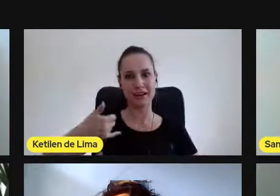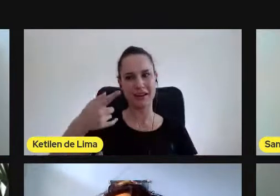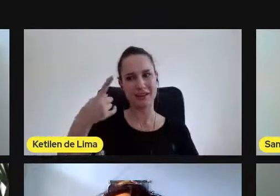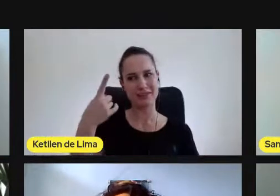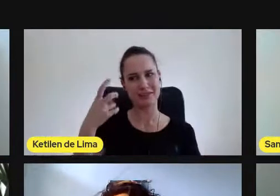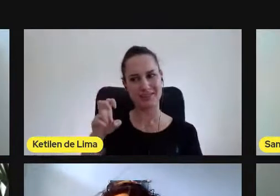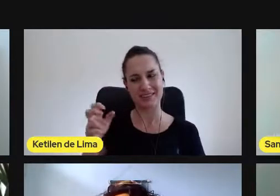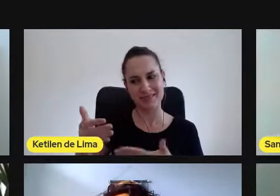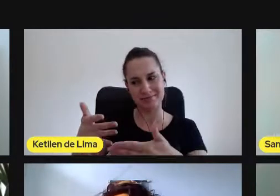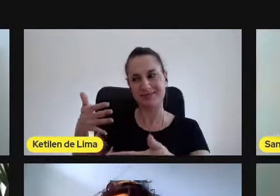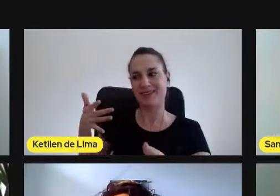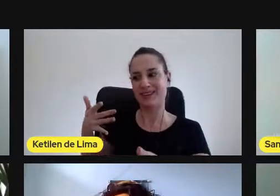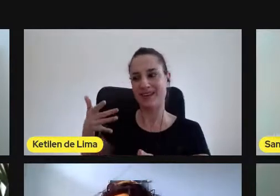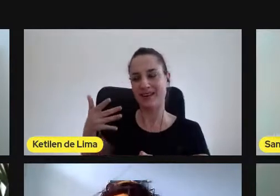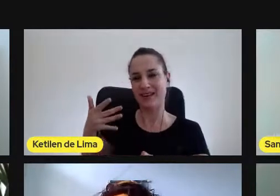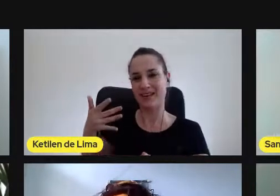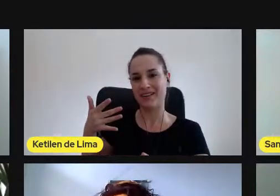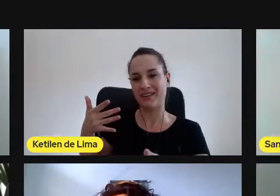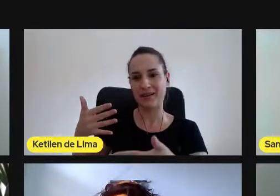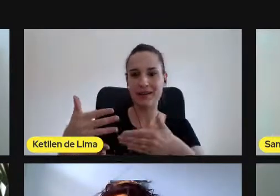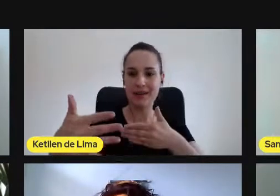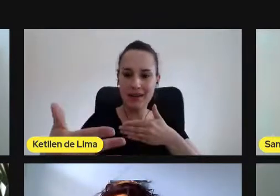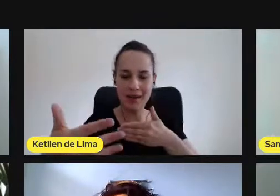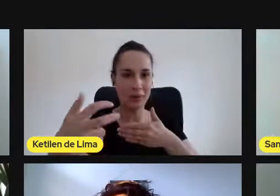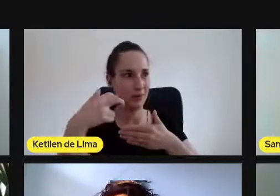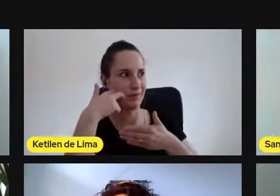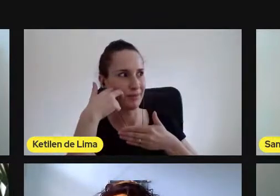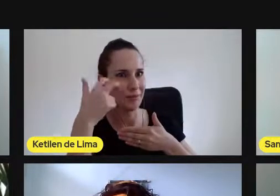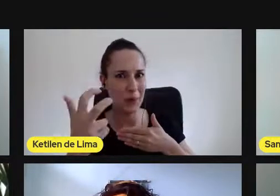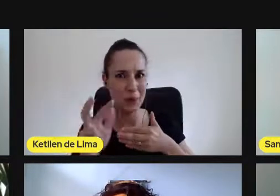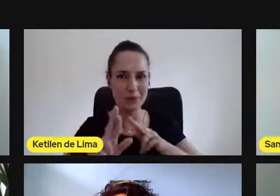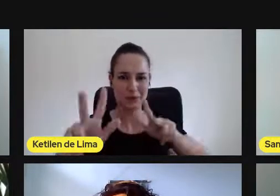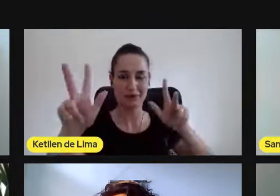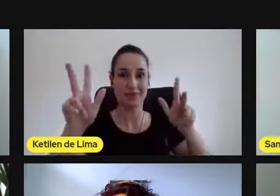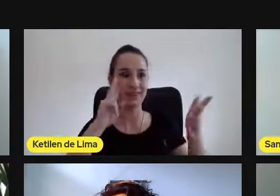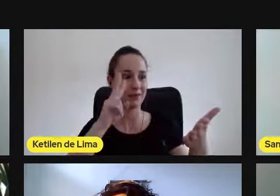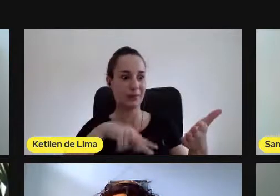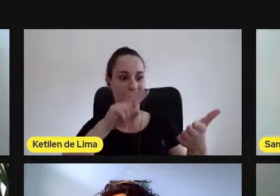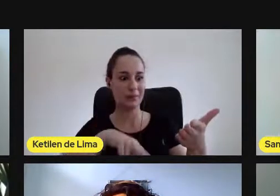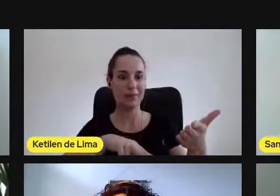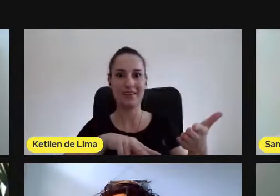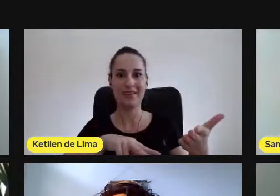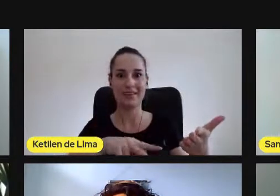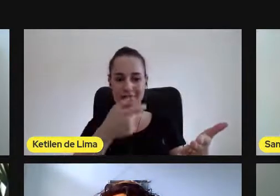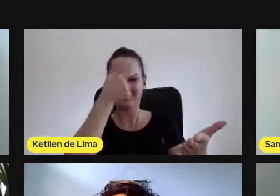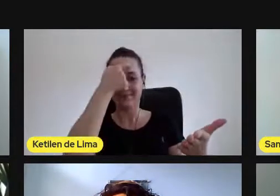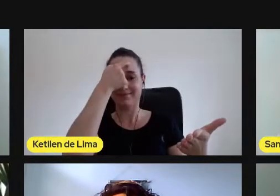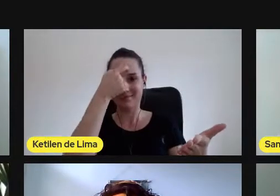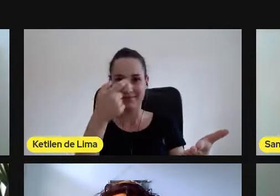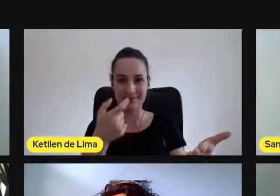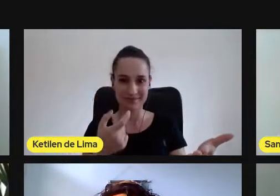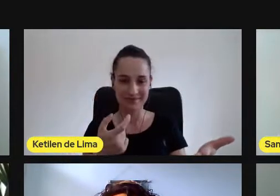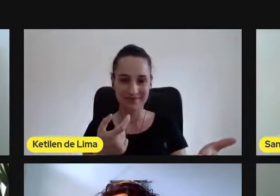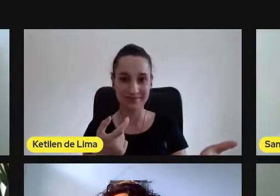vergonha. Mas, sei lá, de qualquer forma, acho que eu vou ler ele outras vezes, né? Que